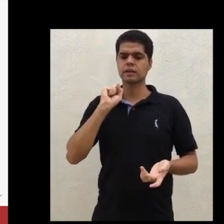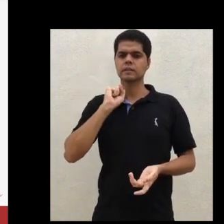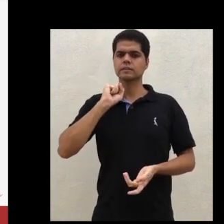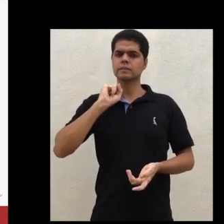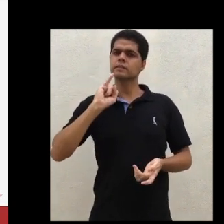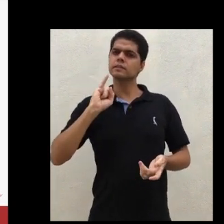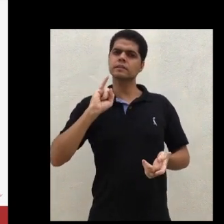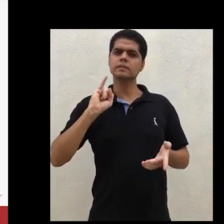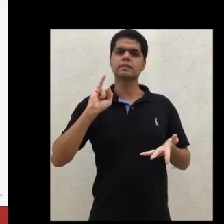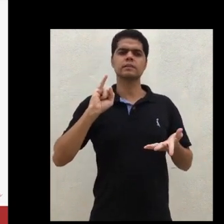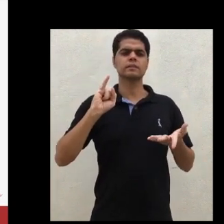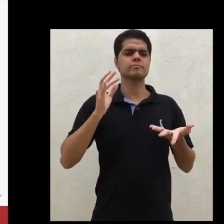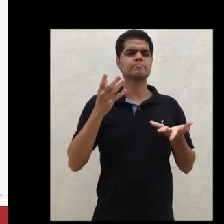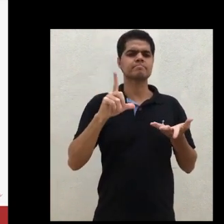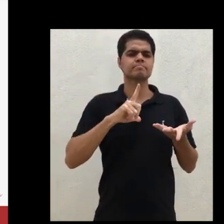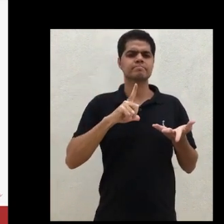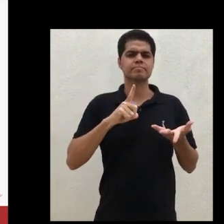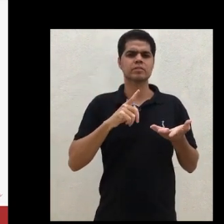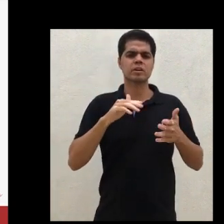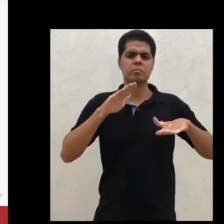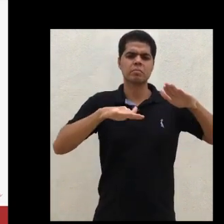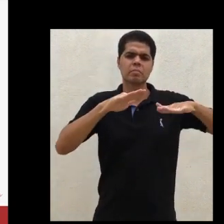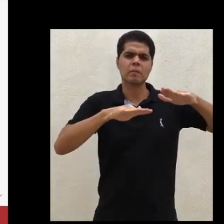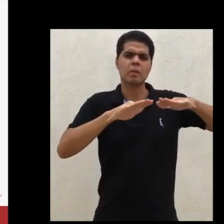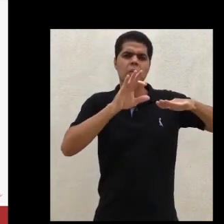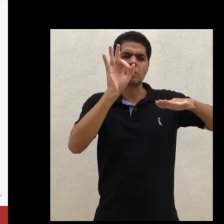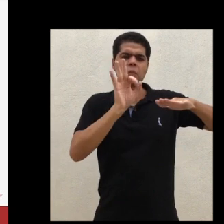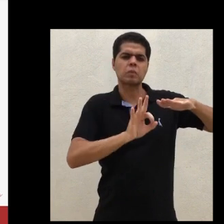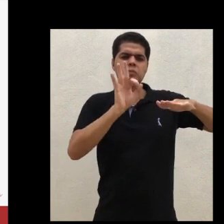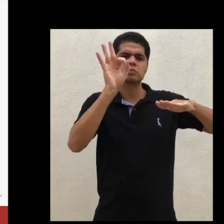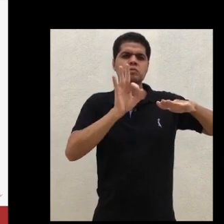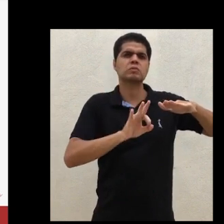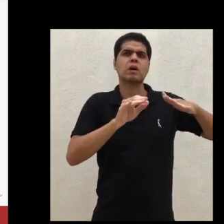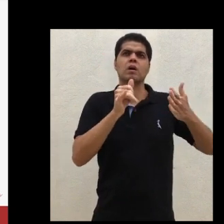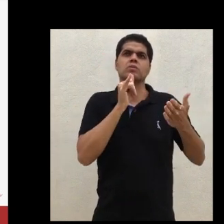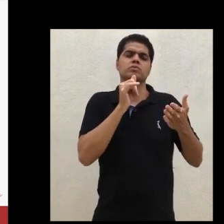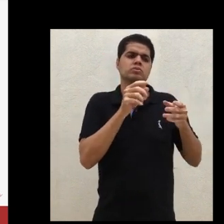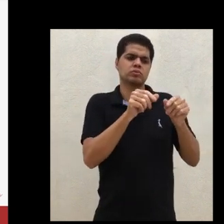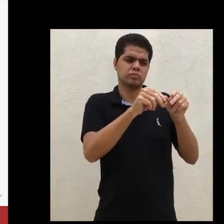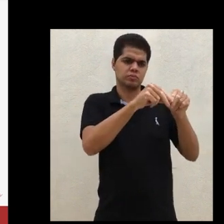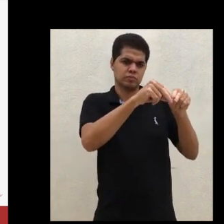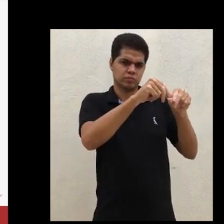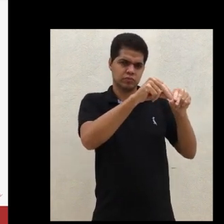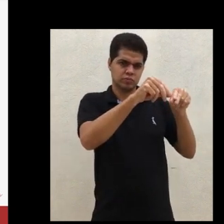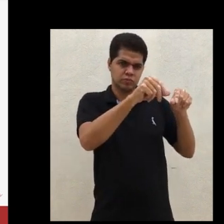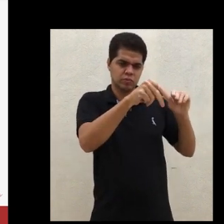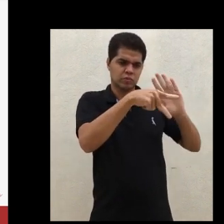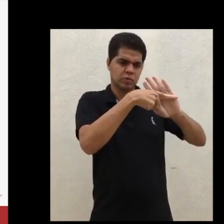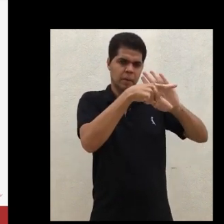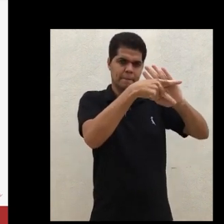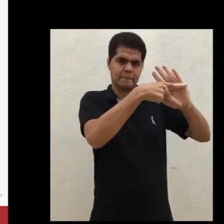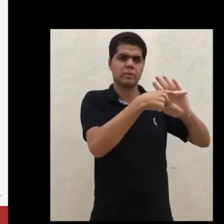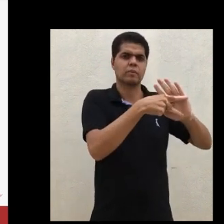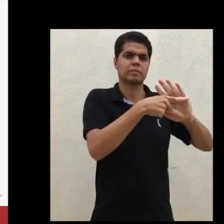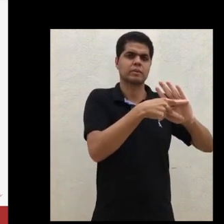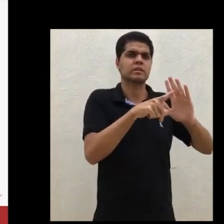né? Se um certo número de grãos de